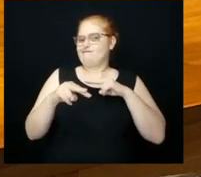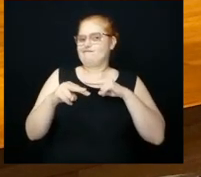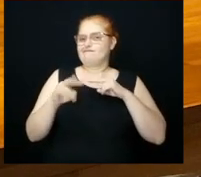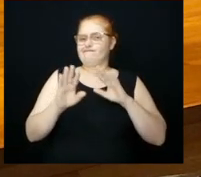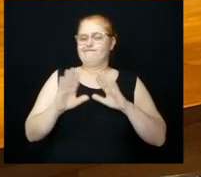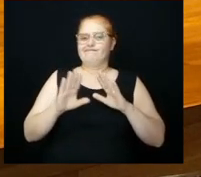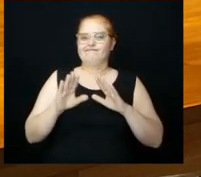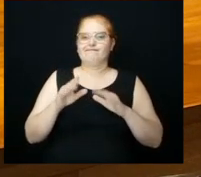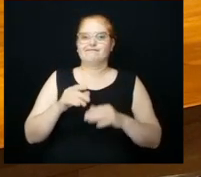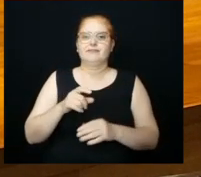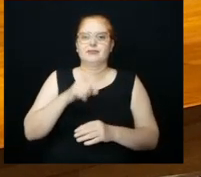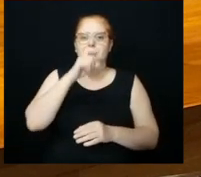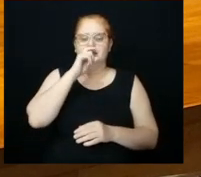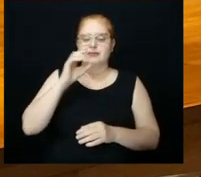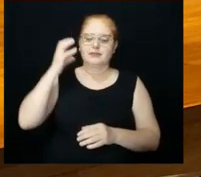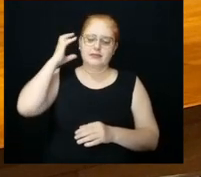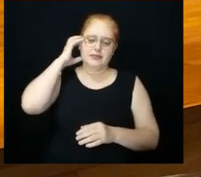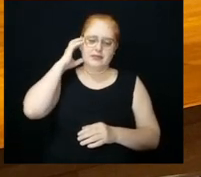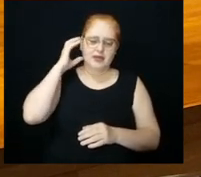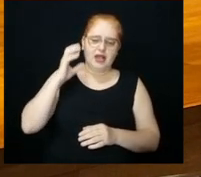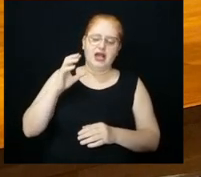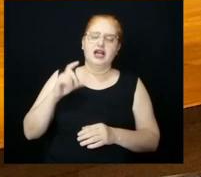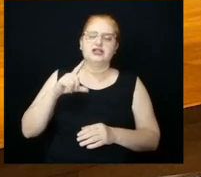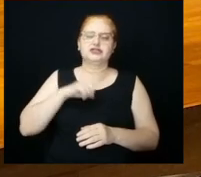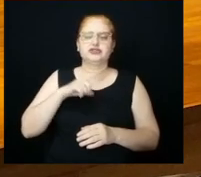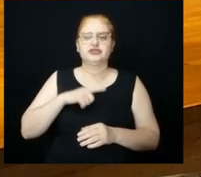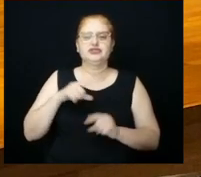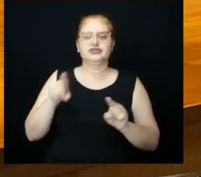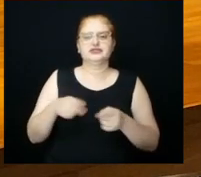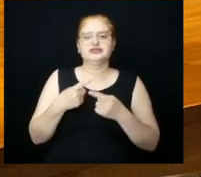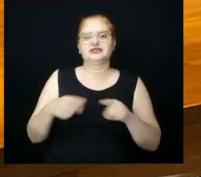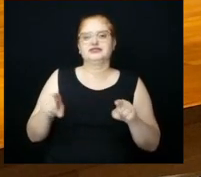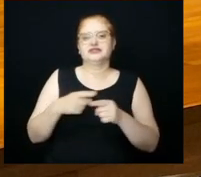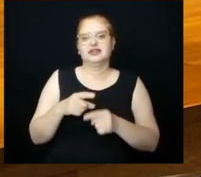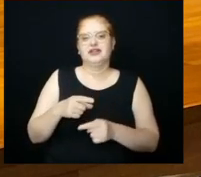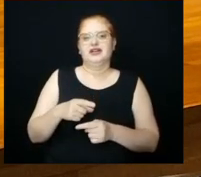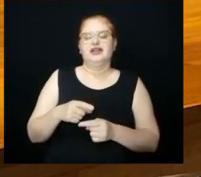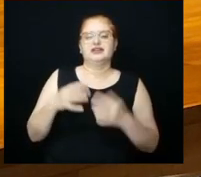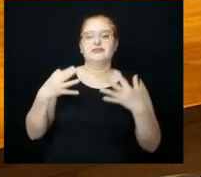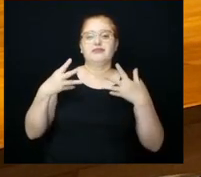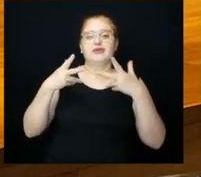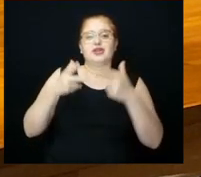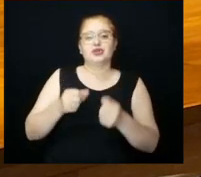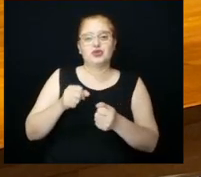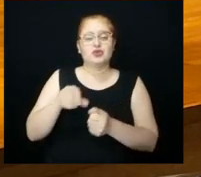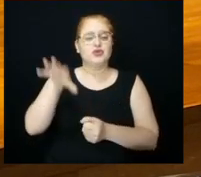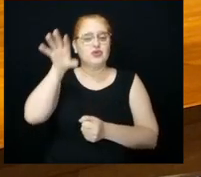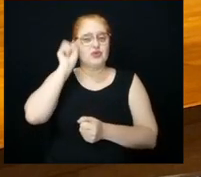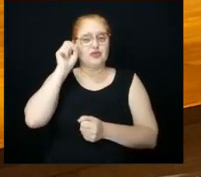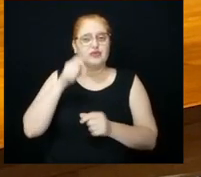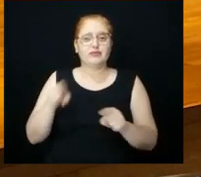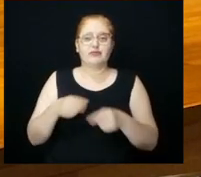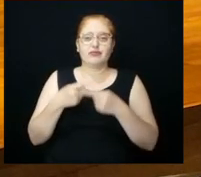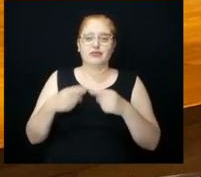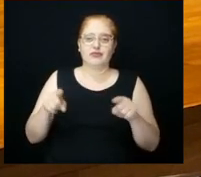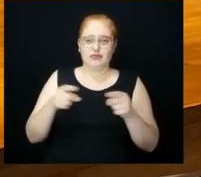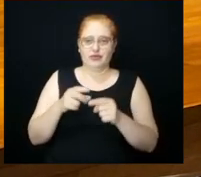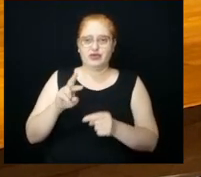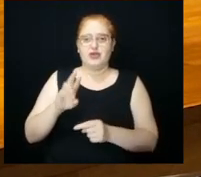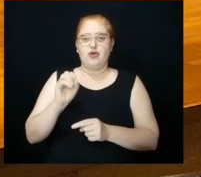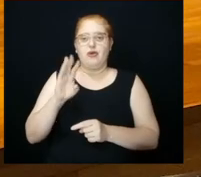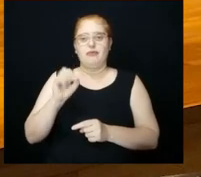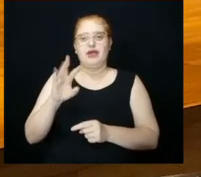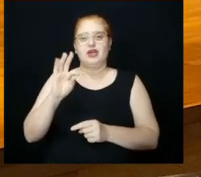pai sintonizou o rádio numa estação que tocava para as rolas, para a tia Rosa, para o tio Chico e para mim, uma música do Roberto